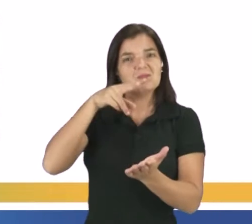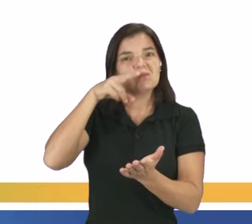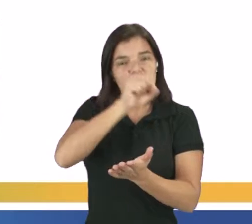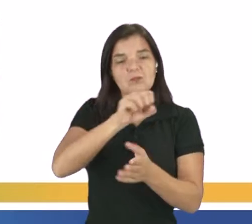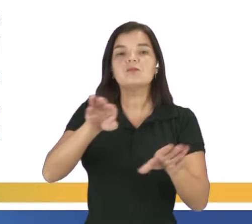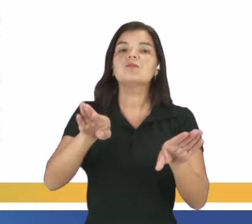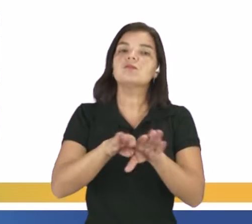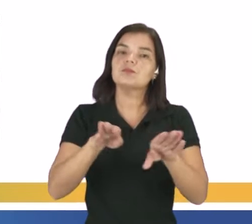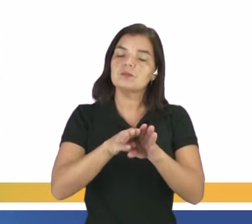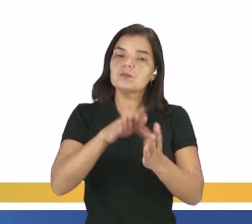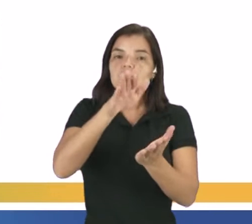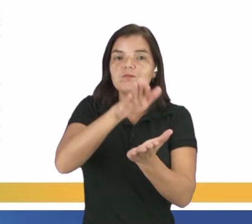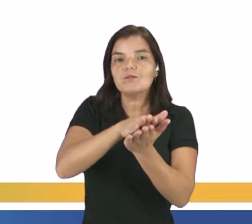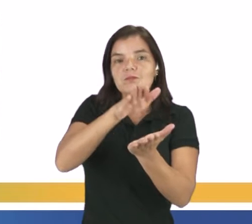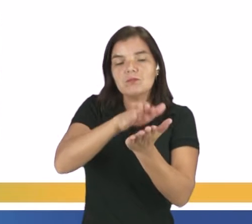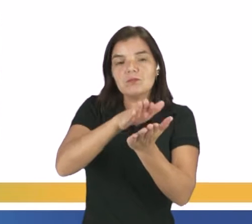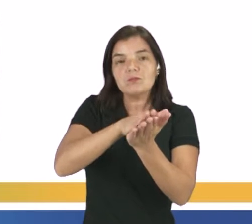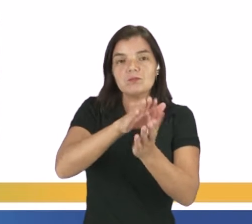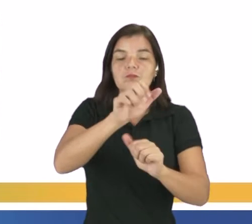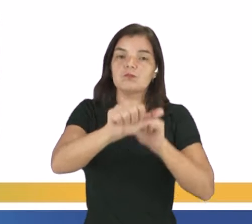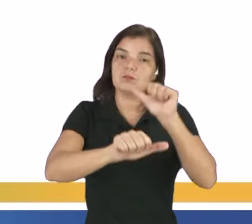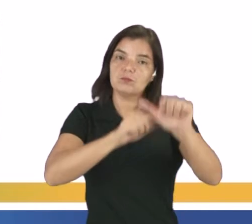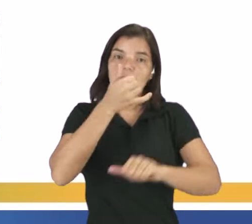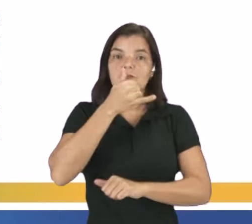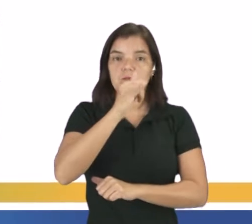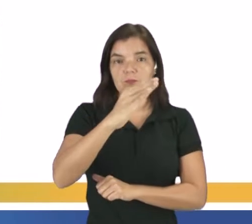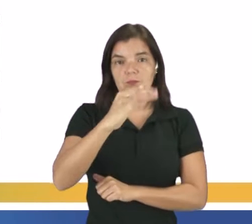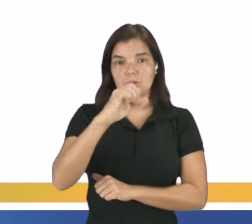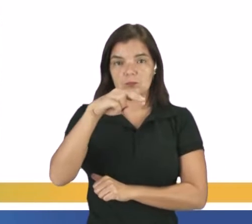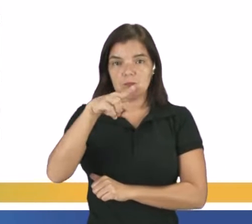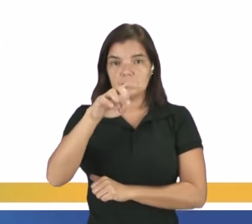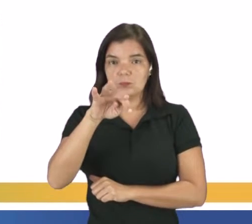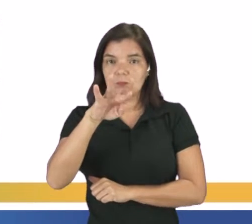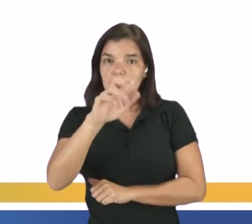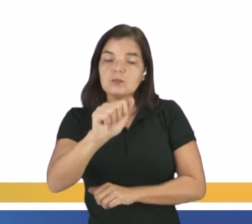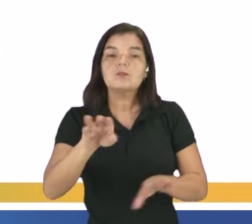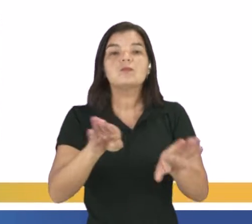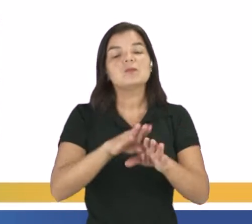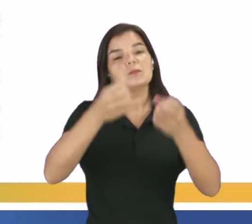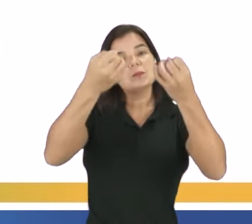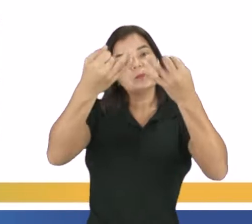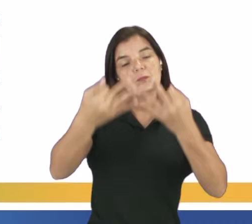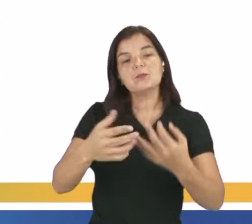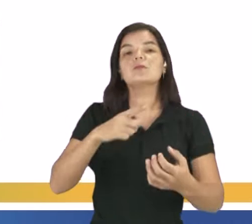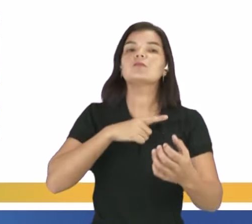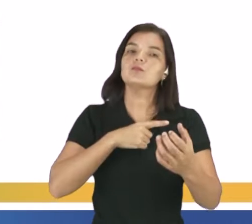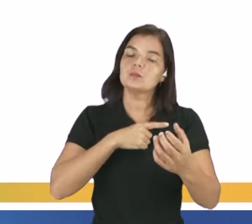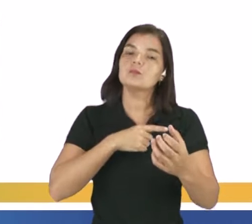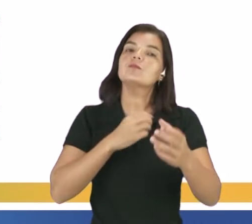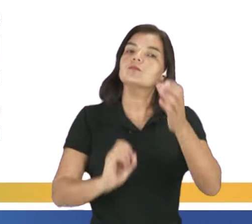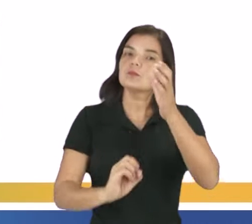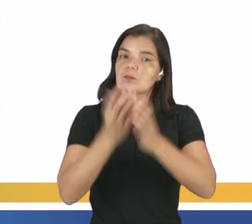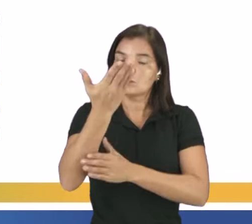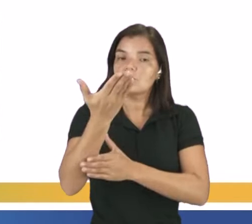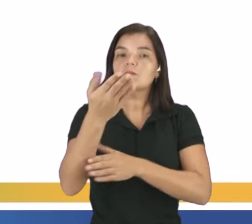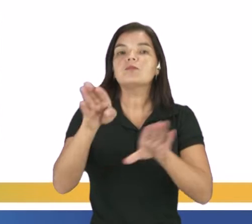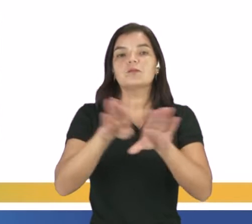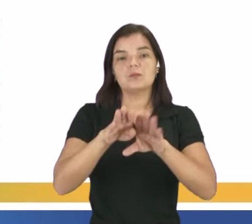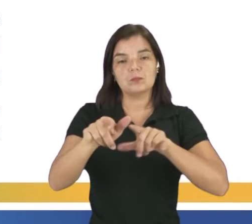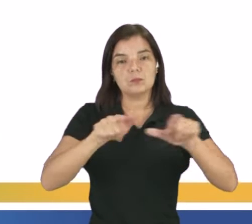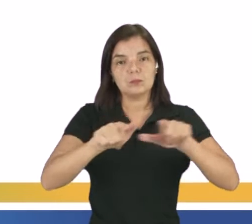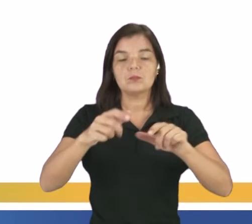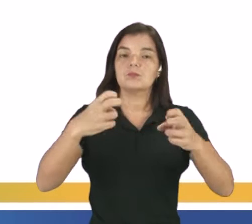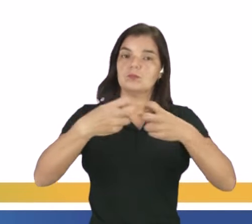energia potencial elástica será convertida em energia cinética. Nesse caso, dizemos que houve uma realização de trabalho pela